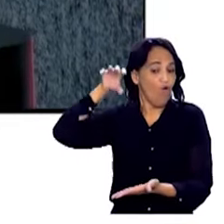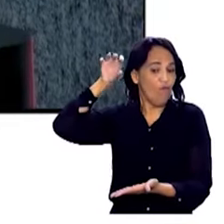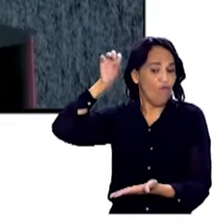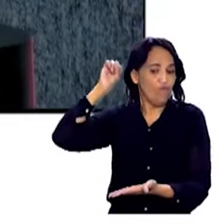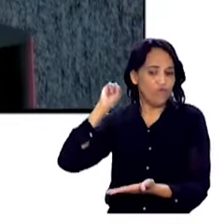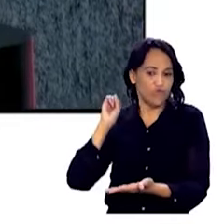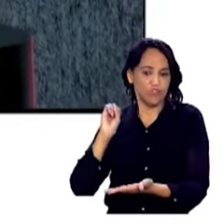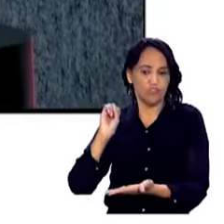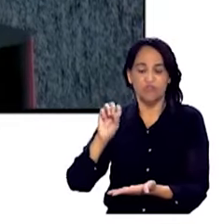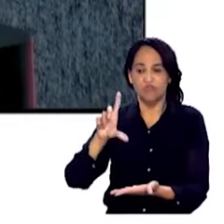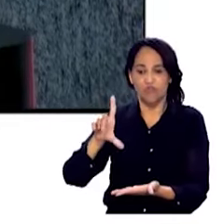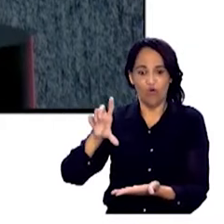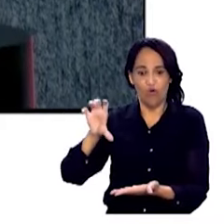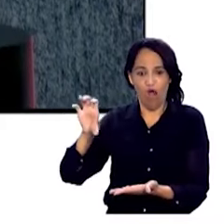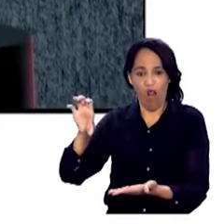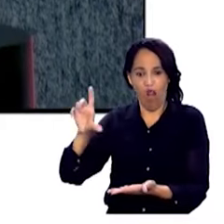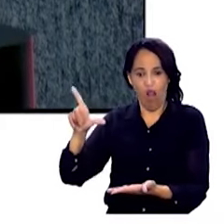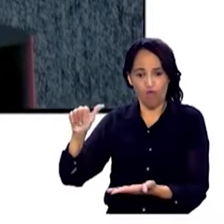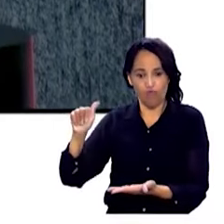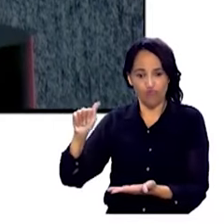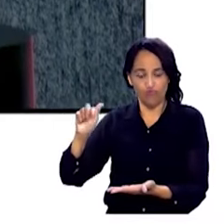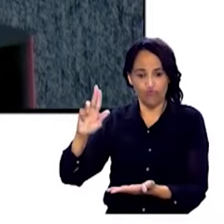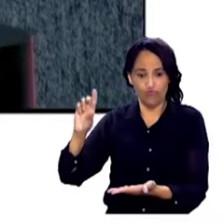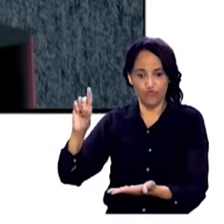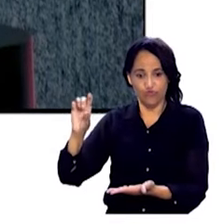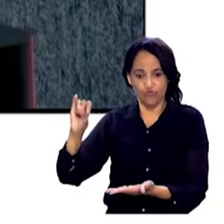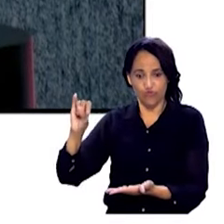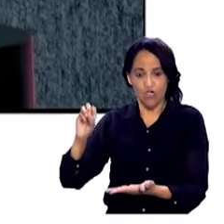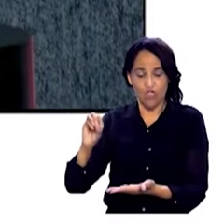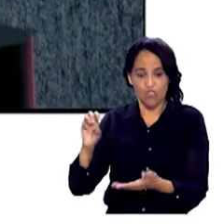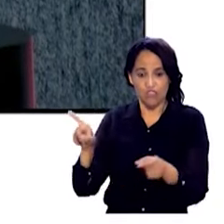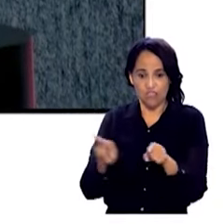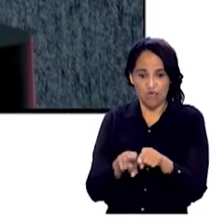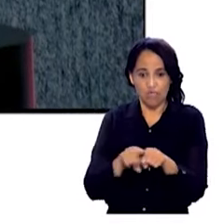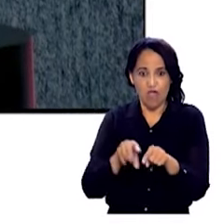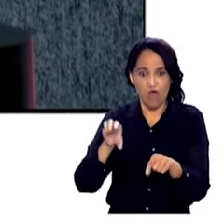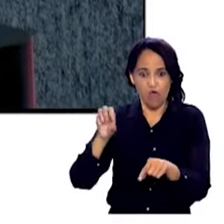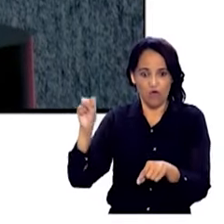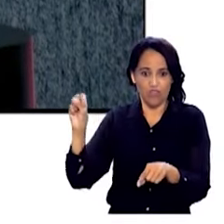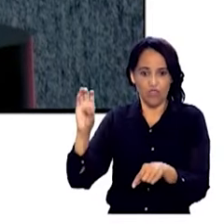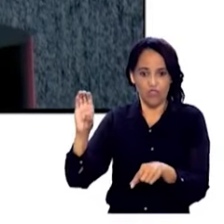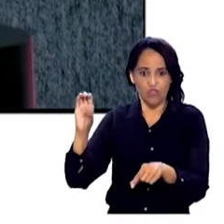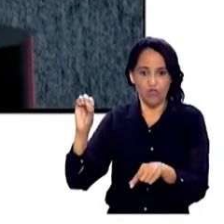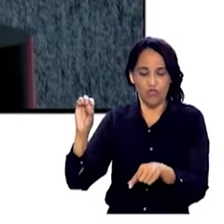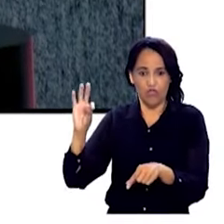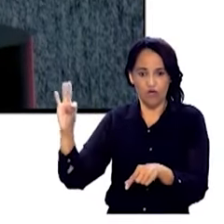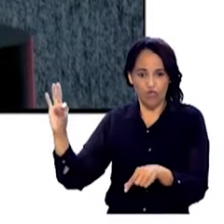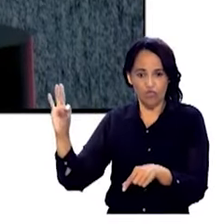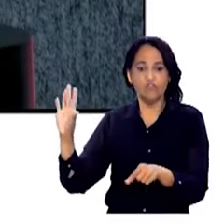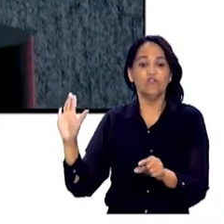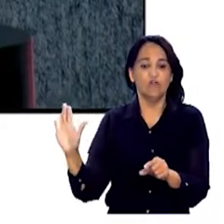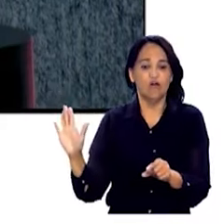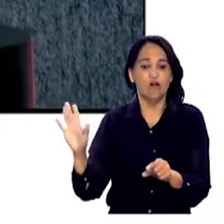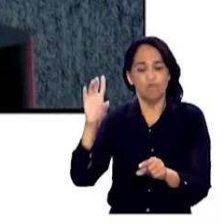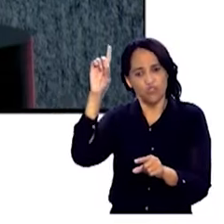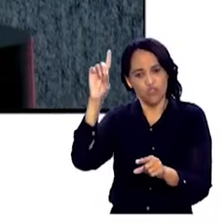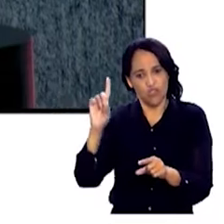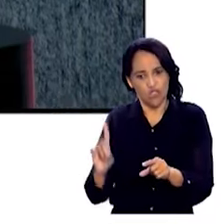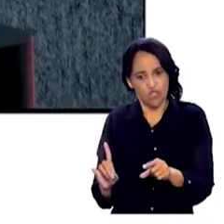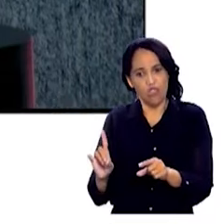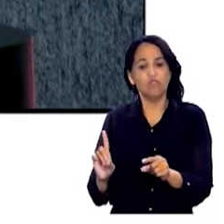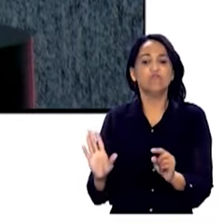clud e o Scott né e naturalmente quando a gente lê sobre o direito do common Law em particular do